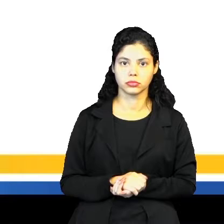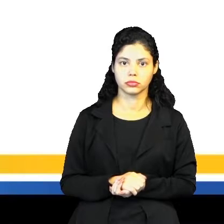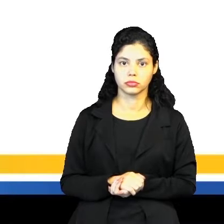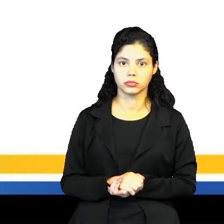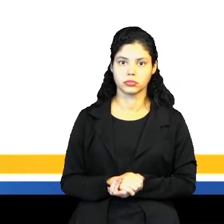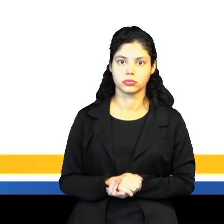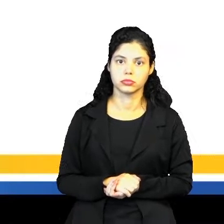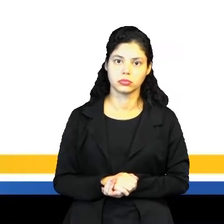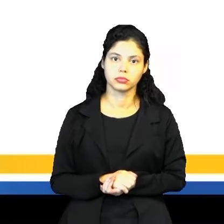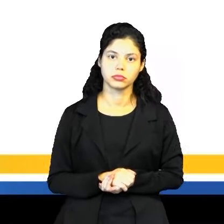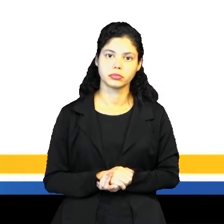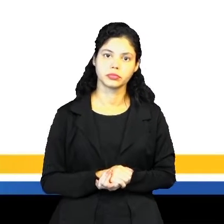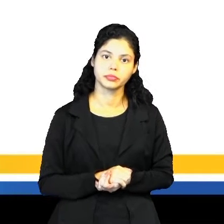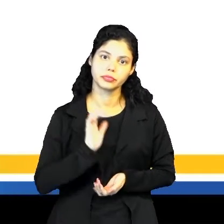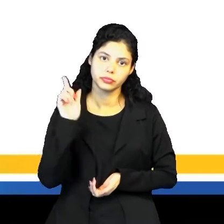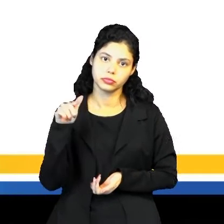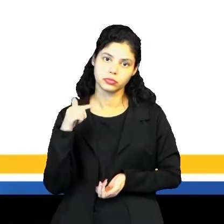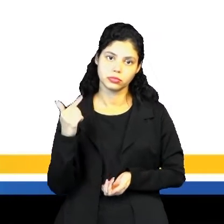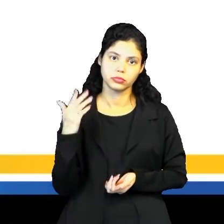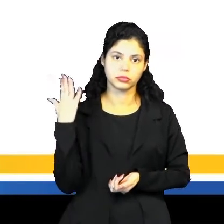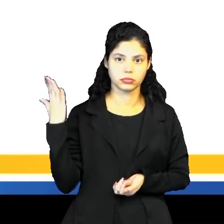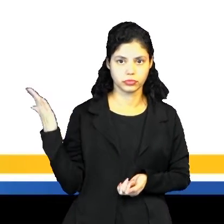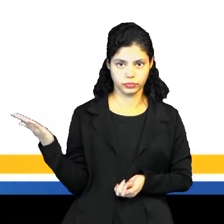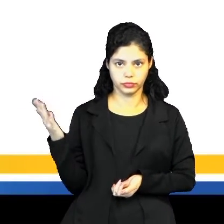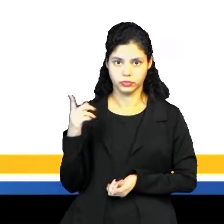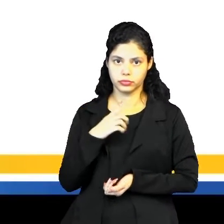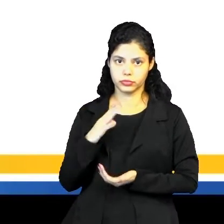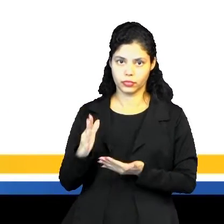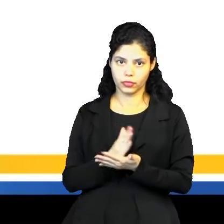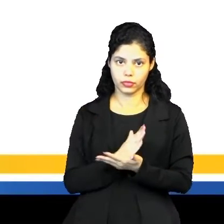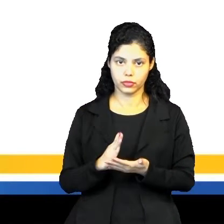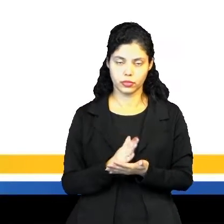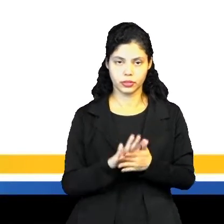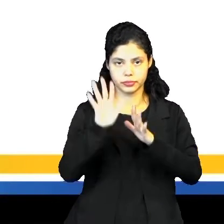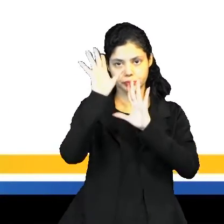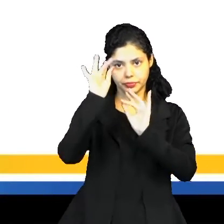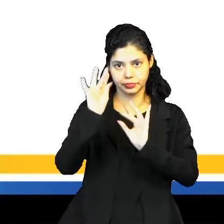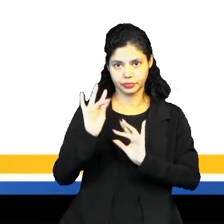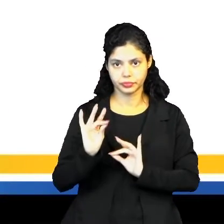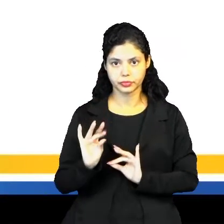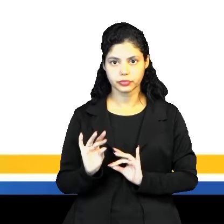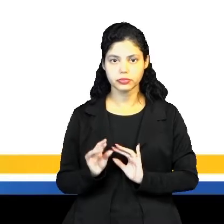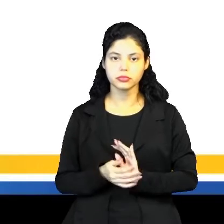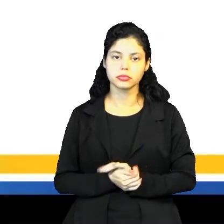Então, galerinha, outras obras aqui, nós temos algumas aqui em destaque,